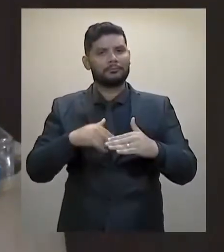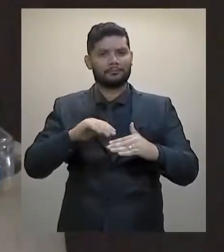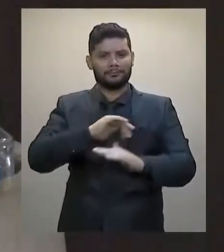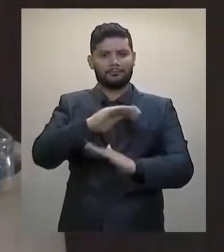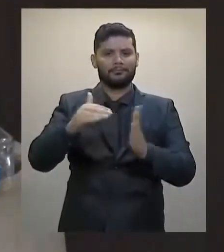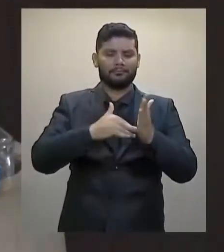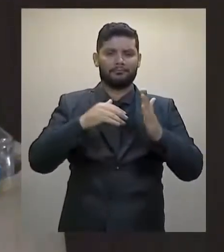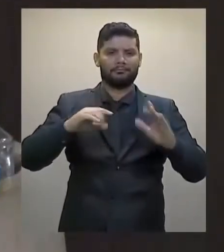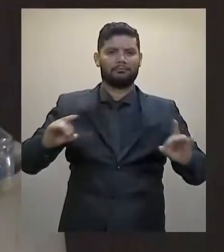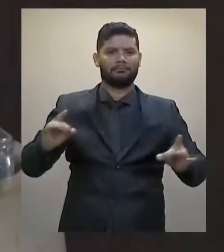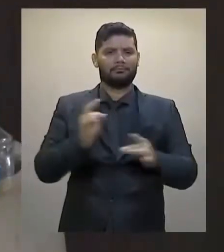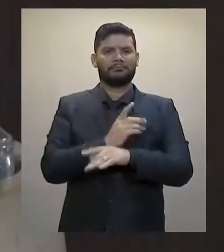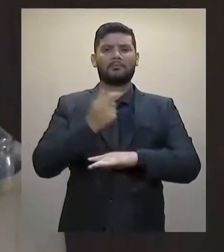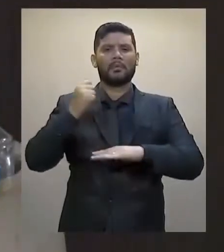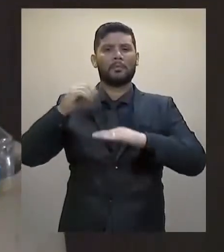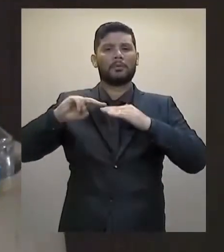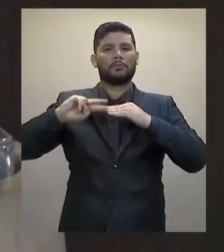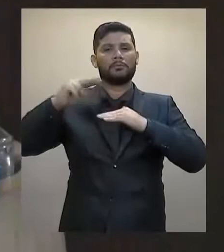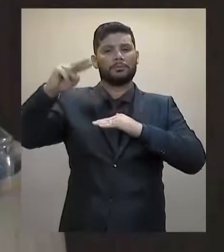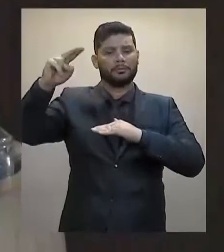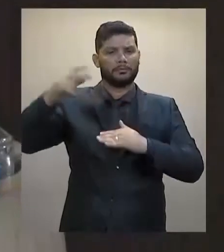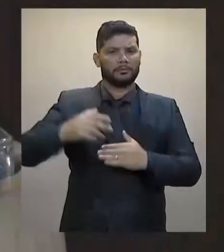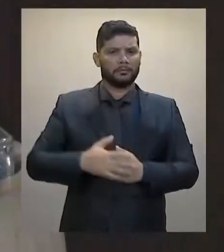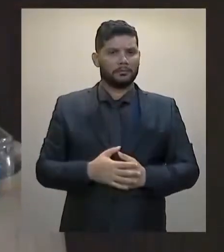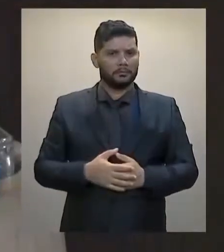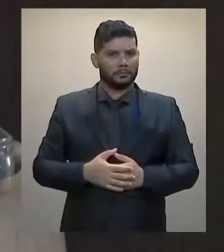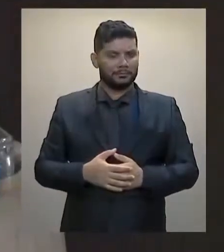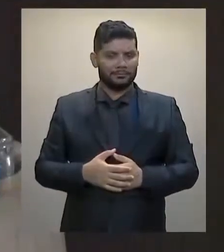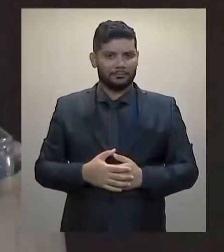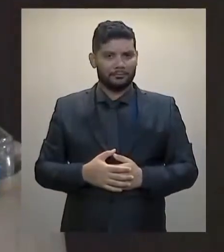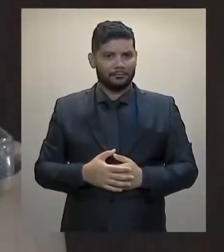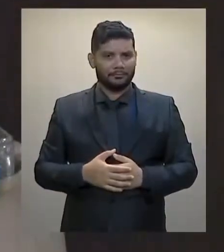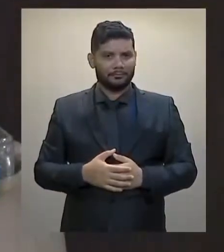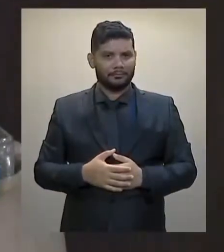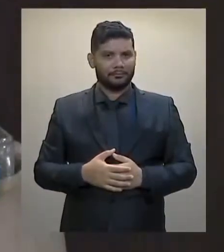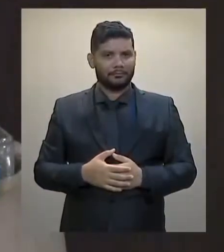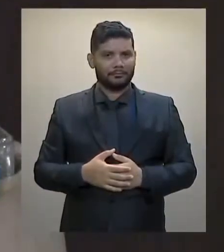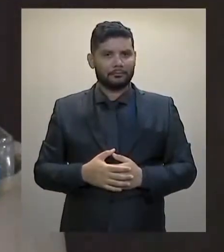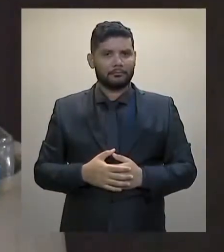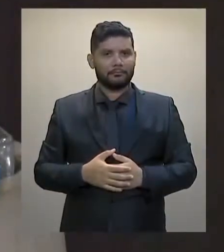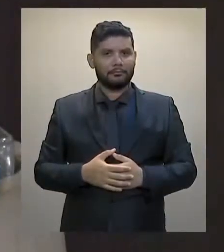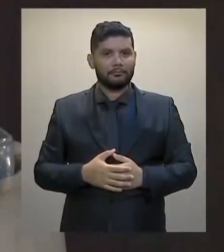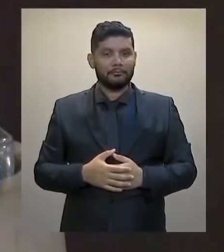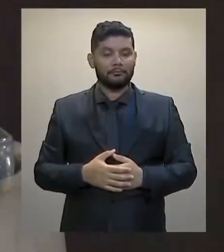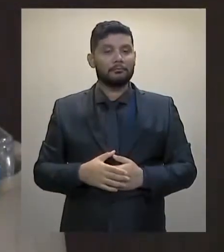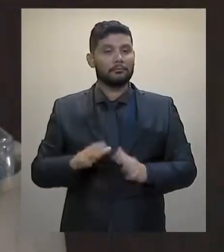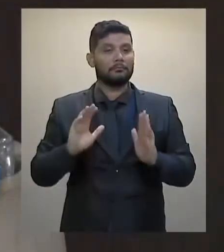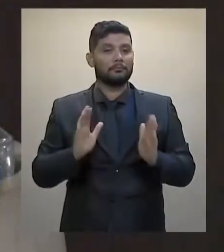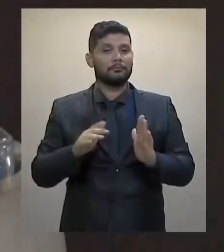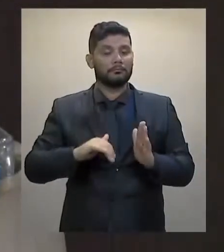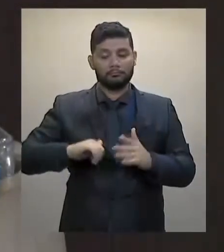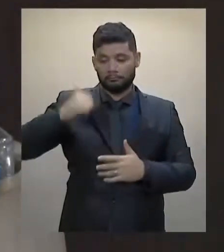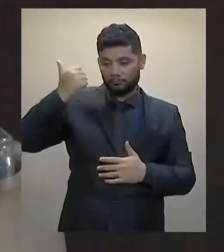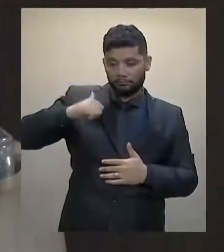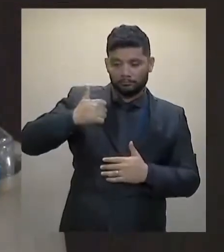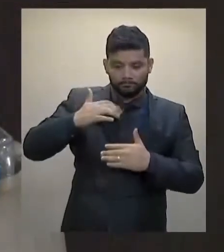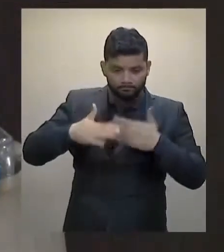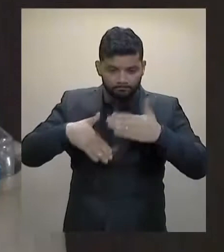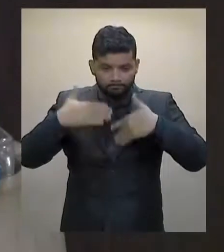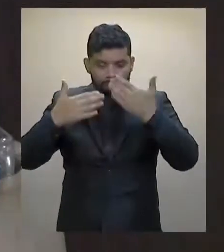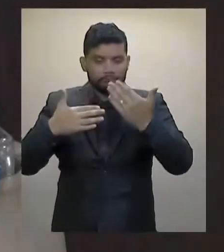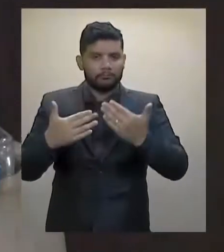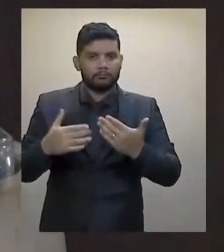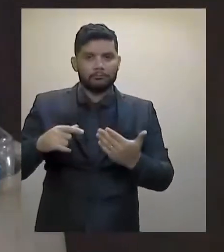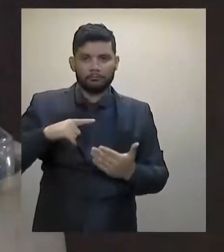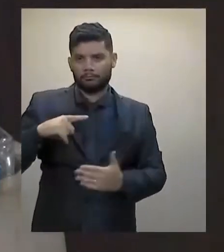automática. As carreiras, sobretudo as carreiras mais jovens, todas elas já têm progressão mediante avaliação de desempenho.